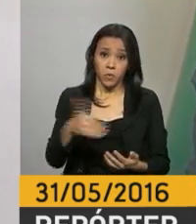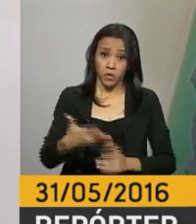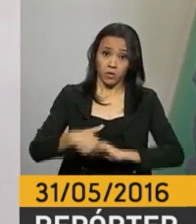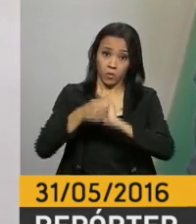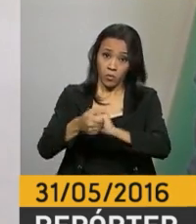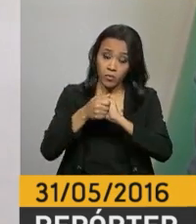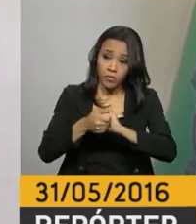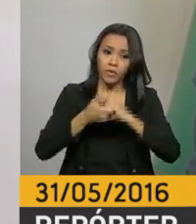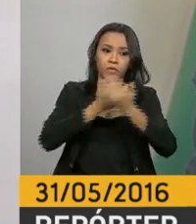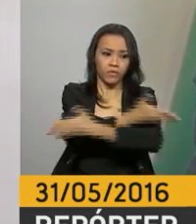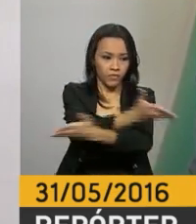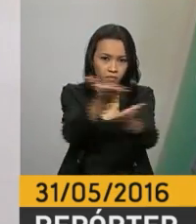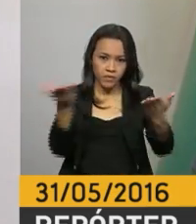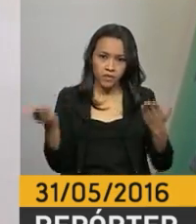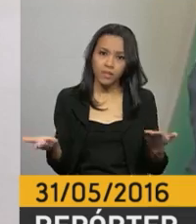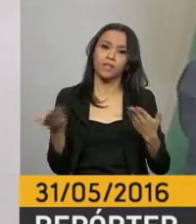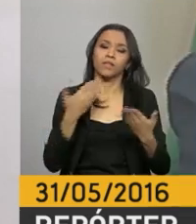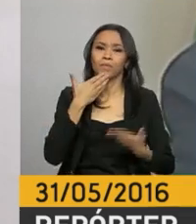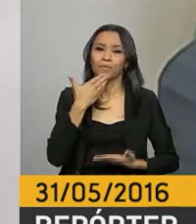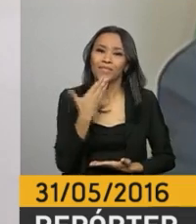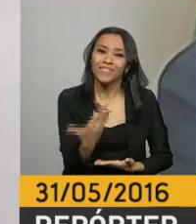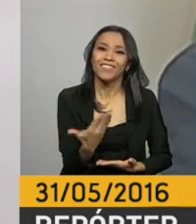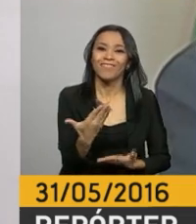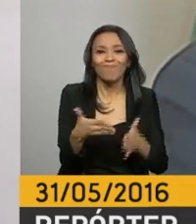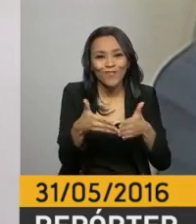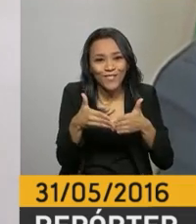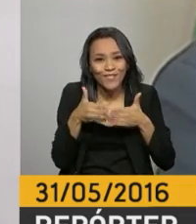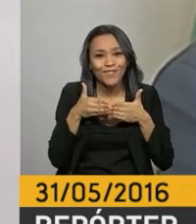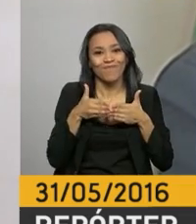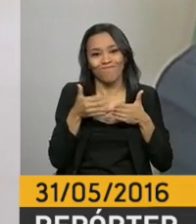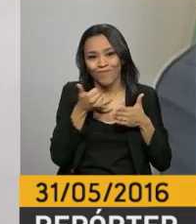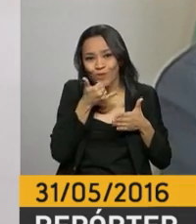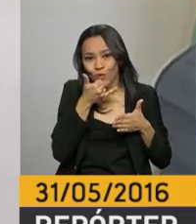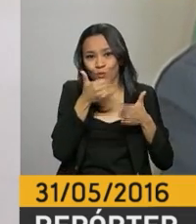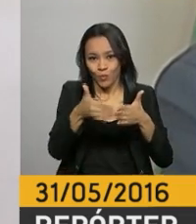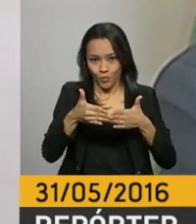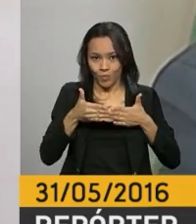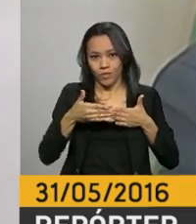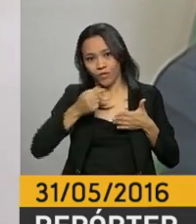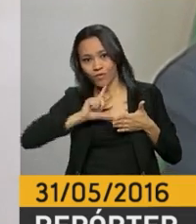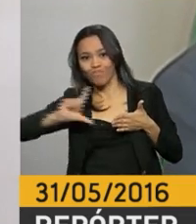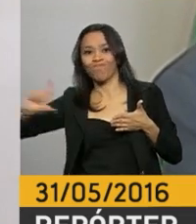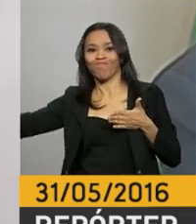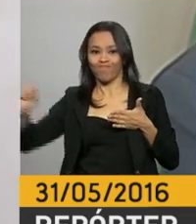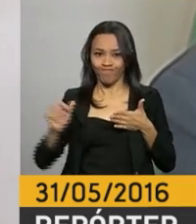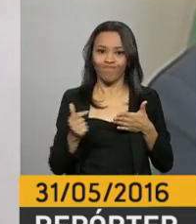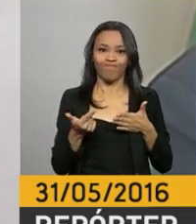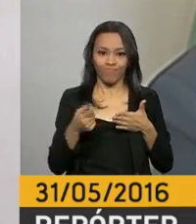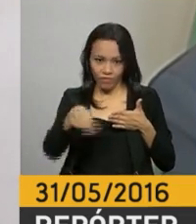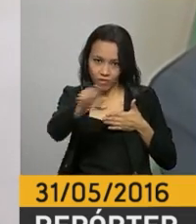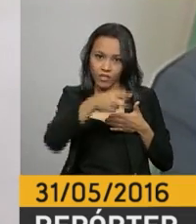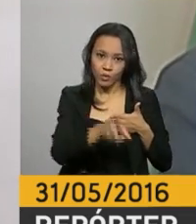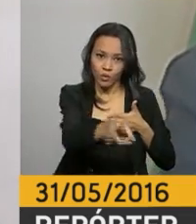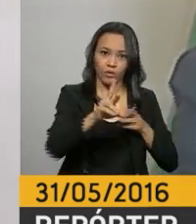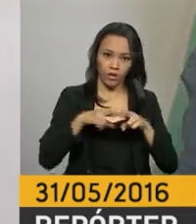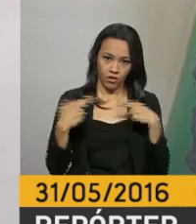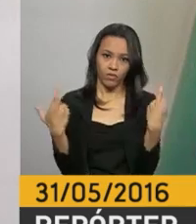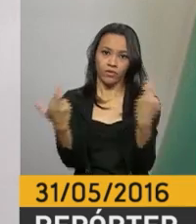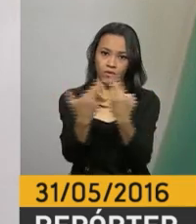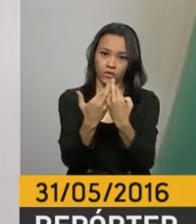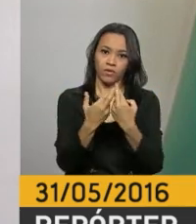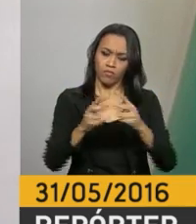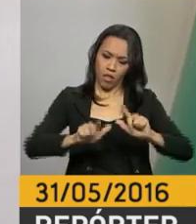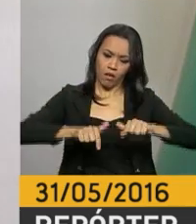cumprimentá-los e ao pedir desde já licença para sair, né, os senhores continuarão na sua sessão